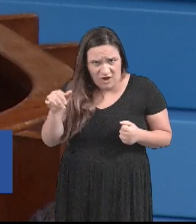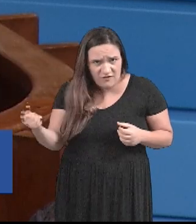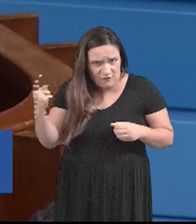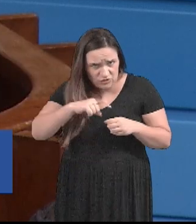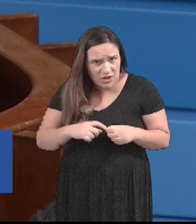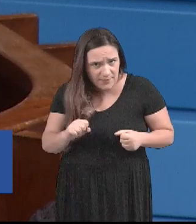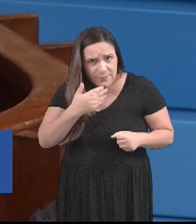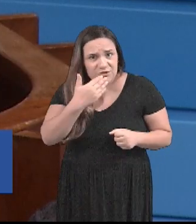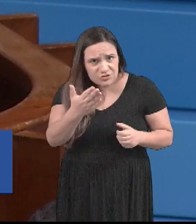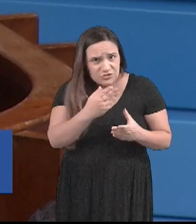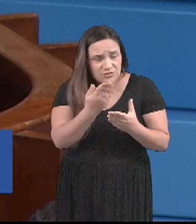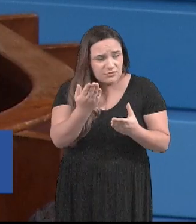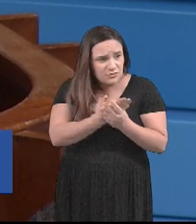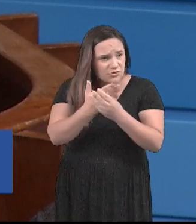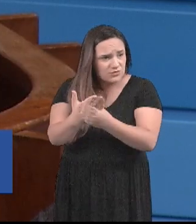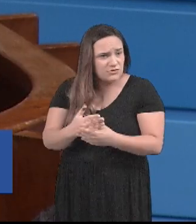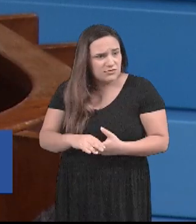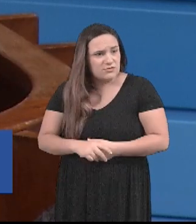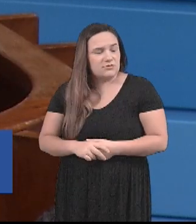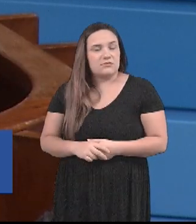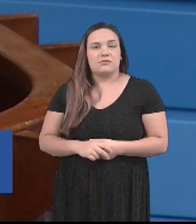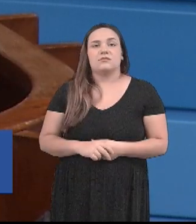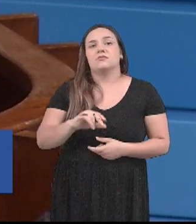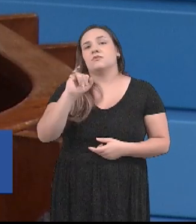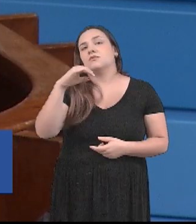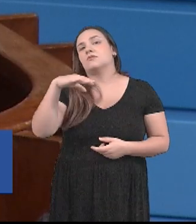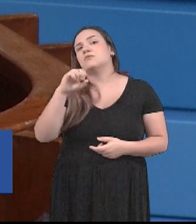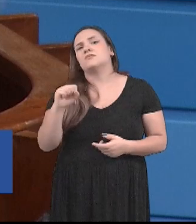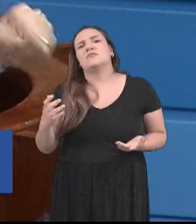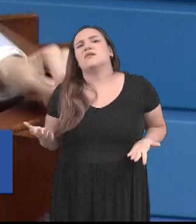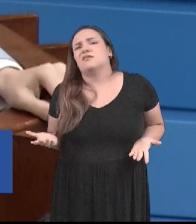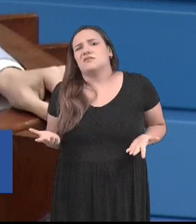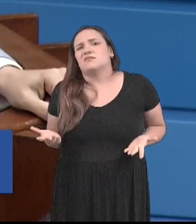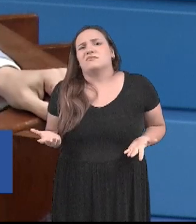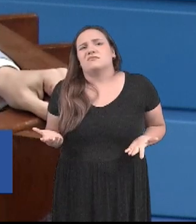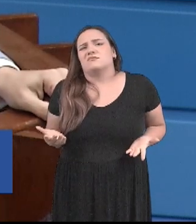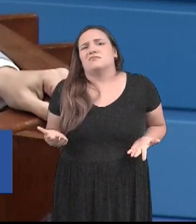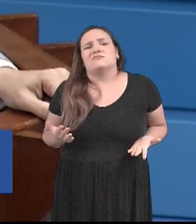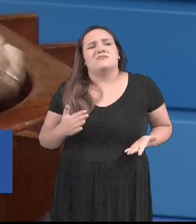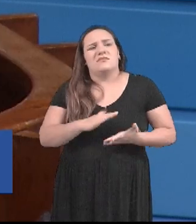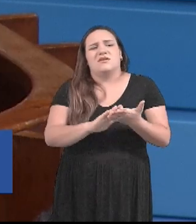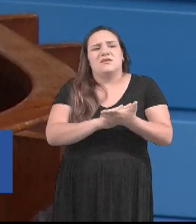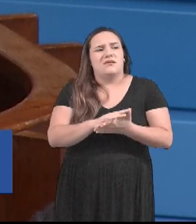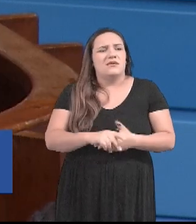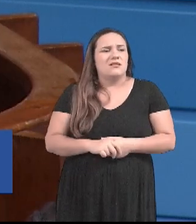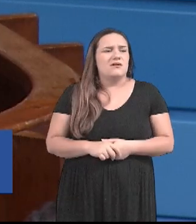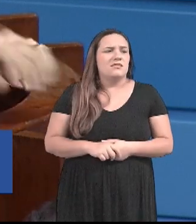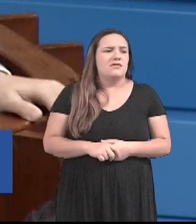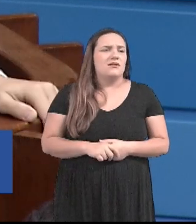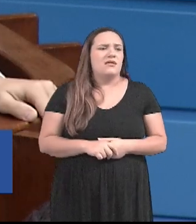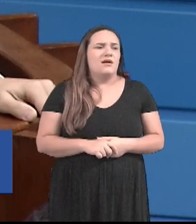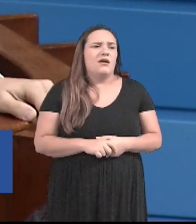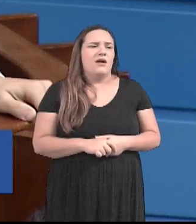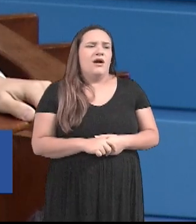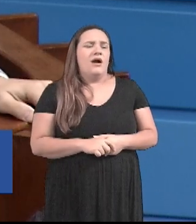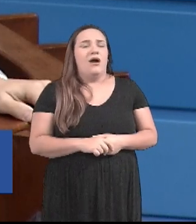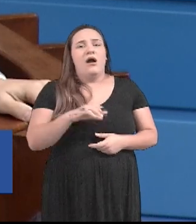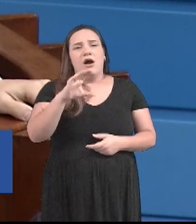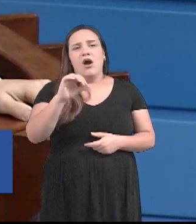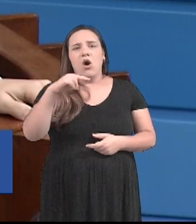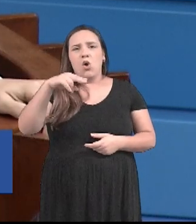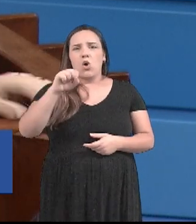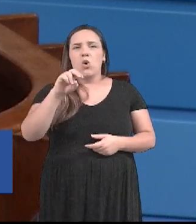ou administrativamente para pedir esse ICMS, esse crédito de volta? O supermercado ou o